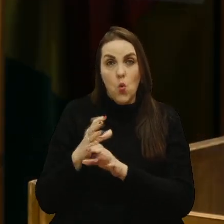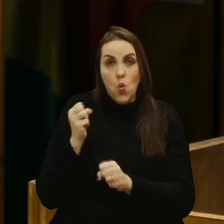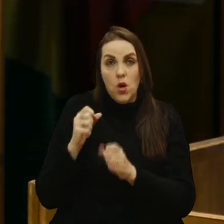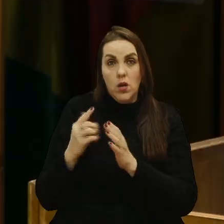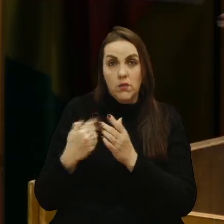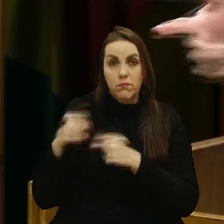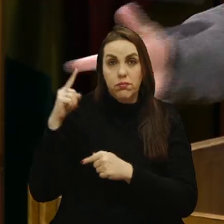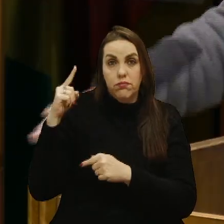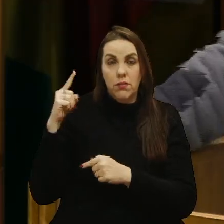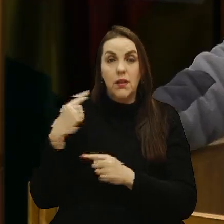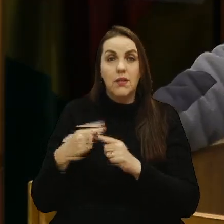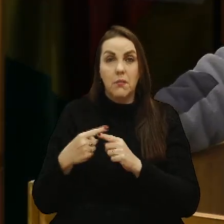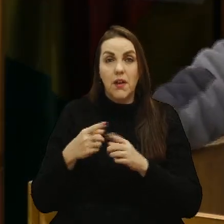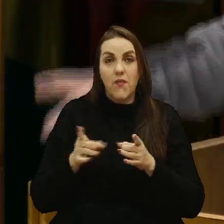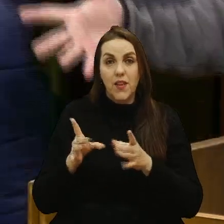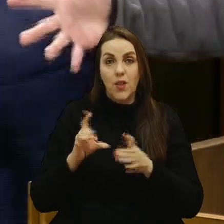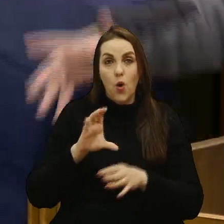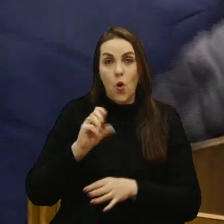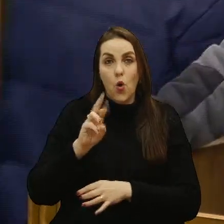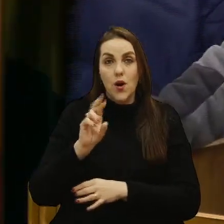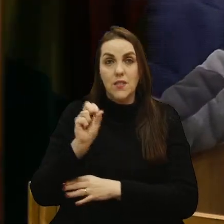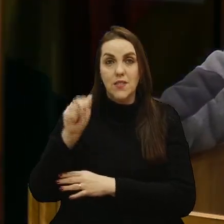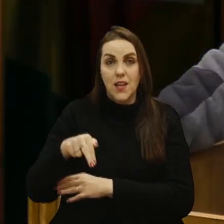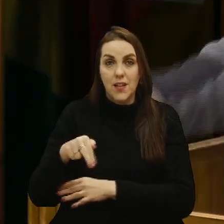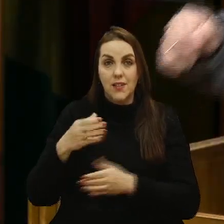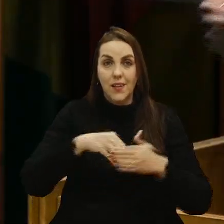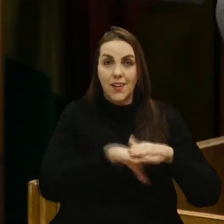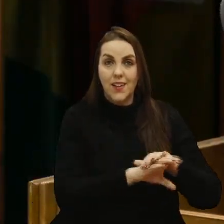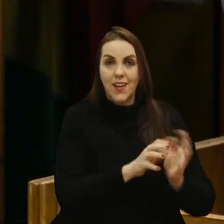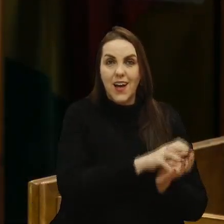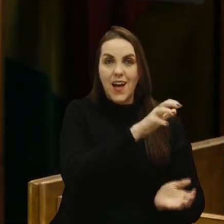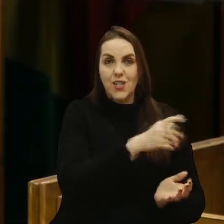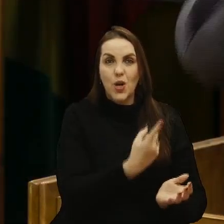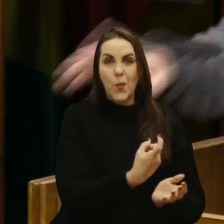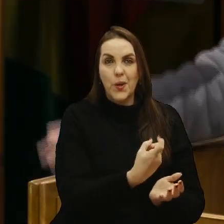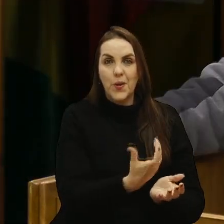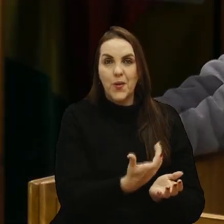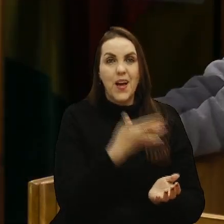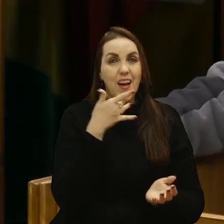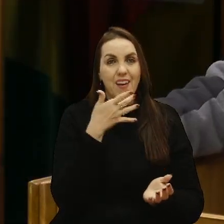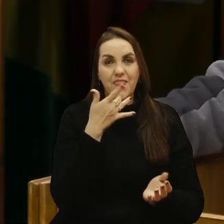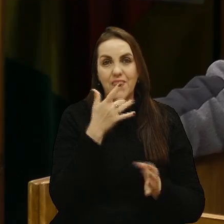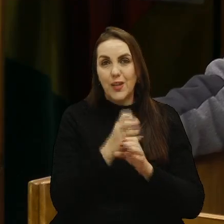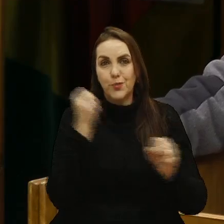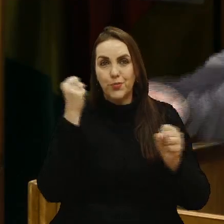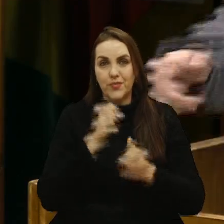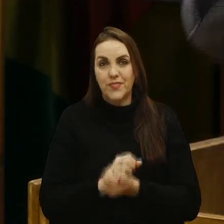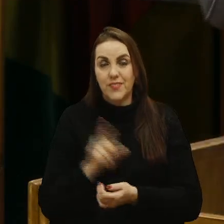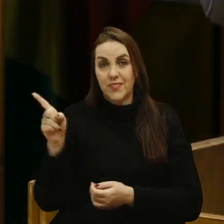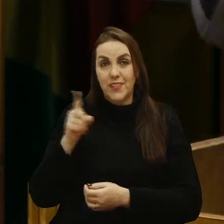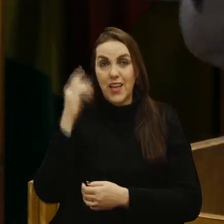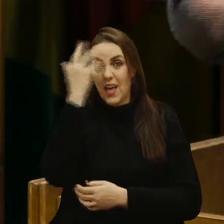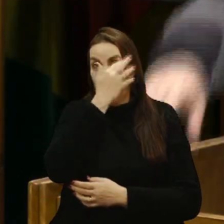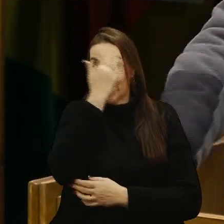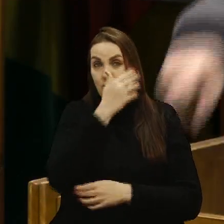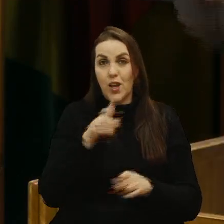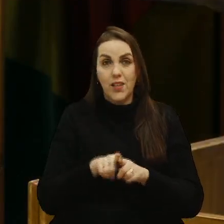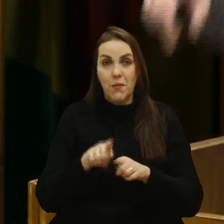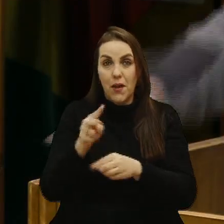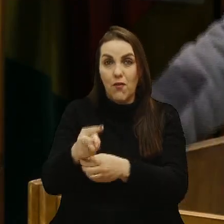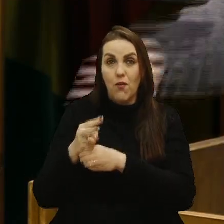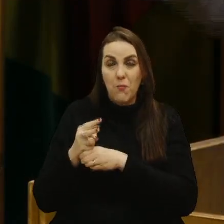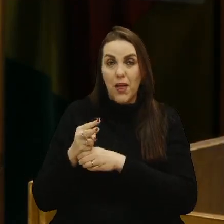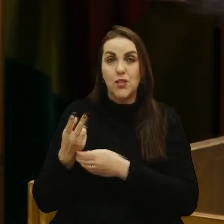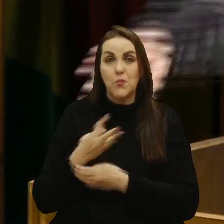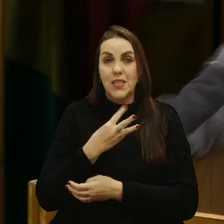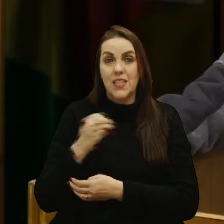a Corsã e botou no caixa único. Daí é fácil ter superávit. Sabe como é que o Adiló vai fazer ter superávit? Vai tomar um empréstimo de 300 milhões,